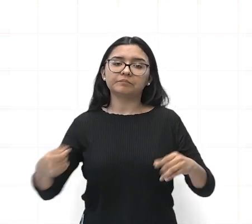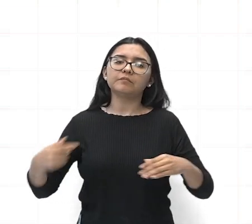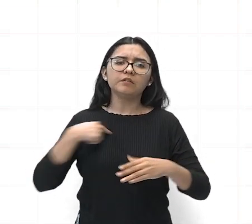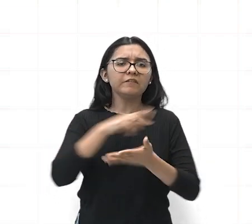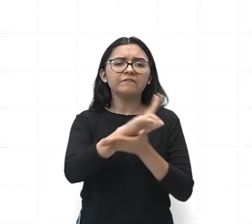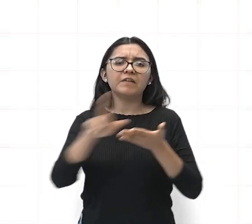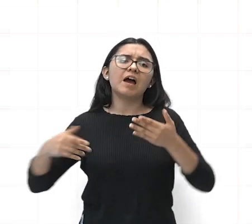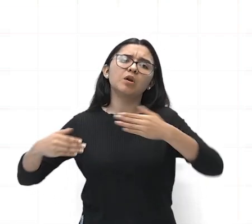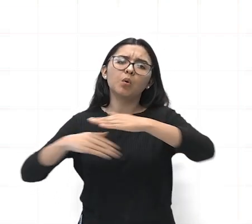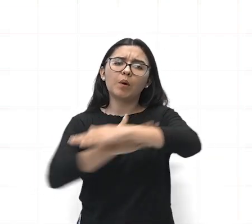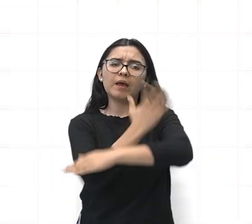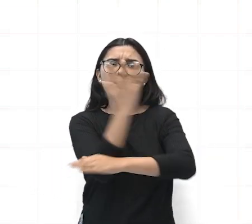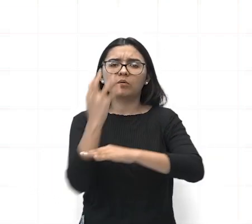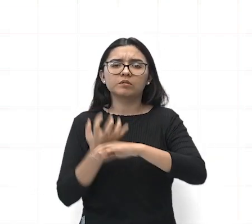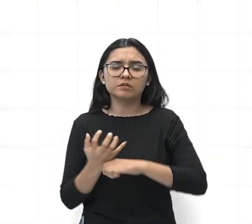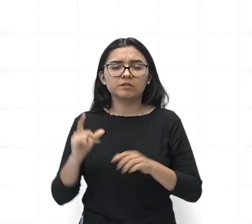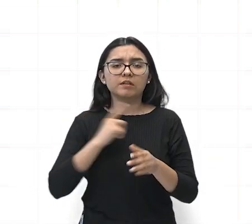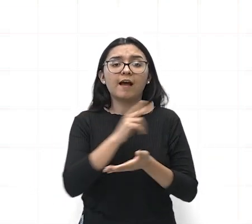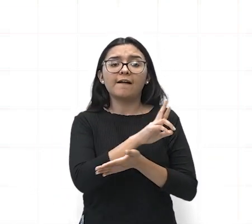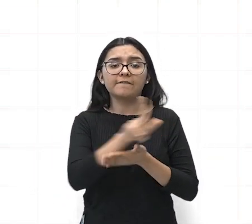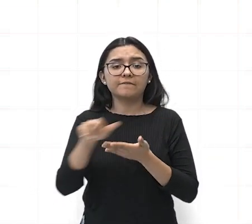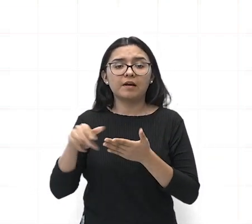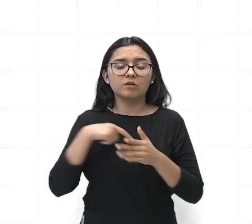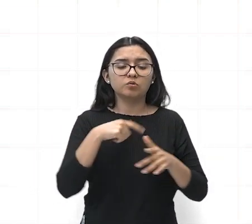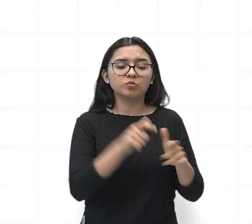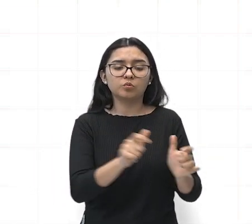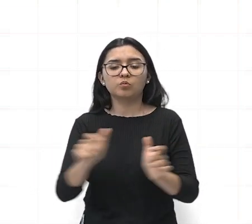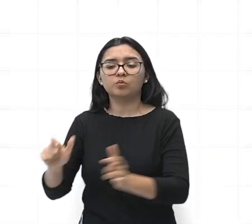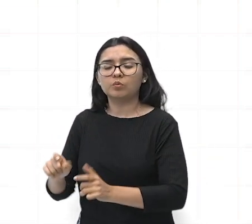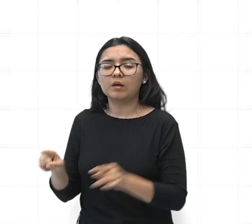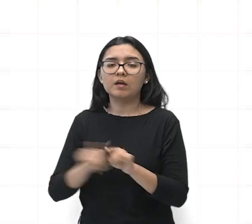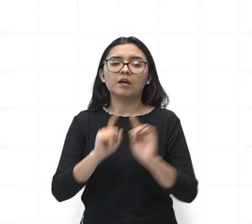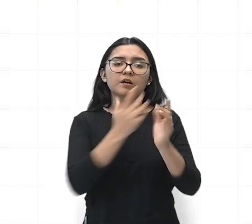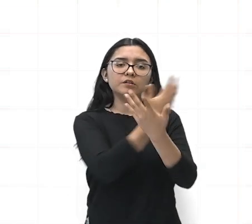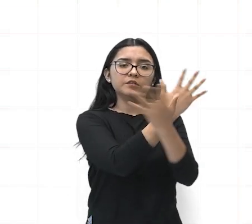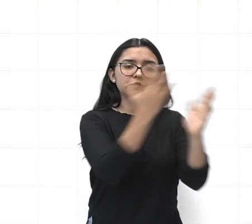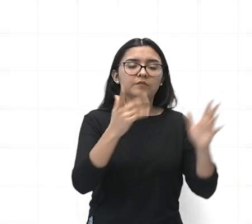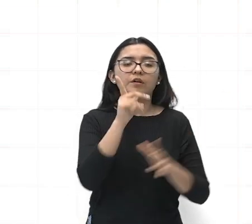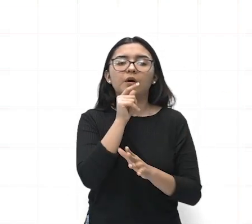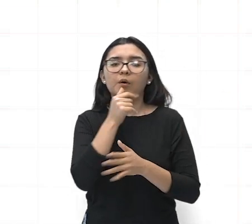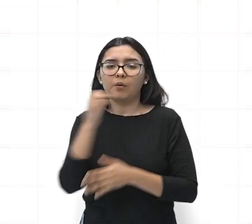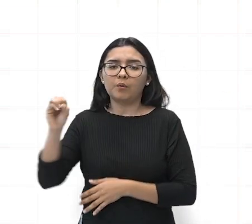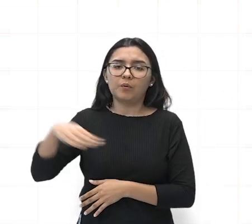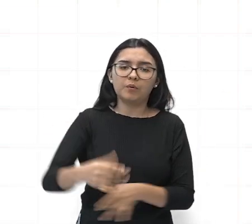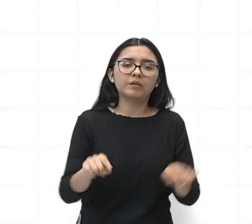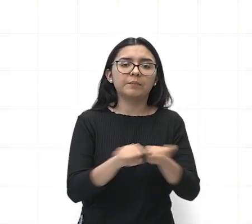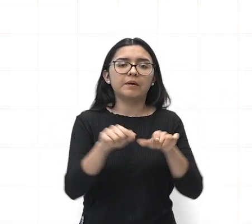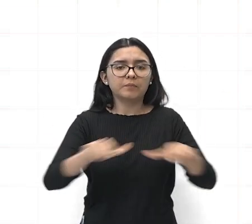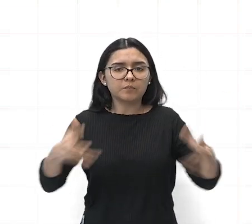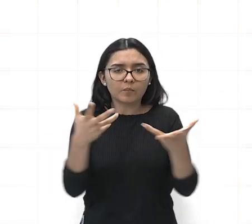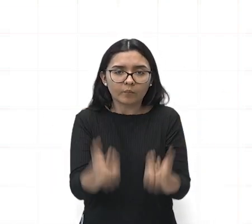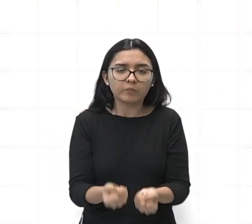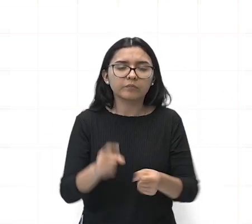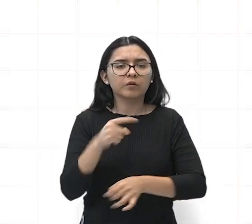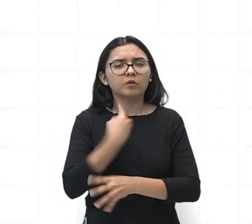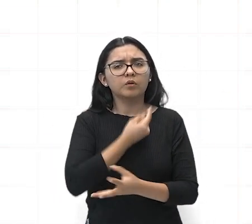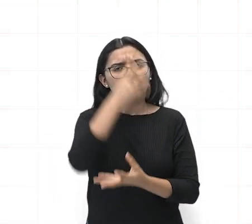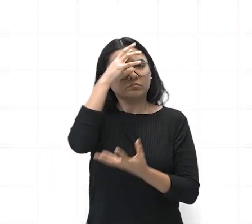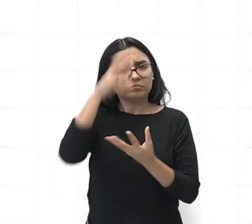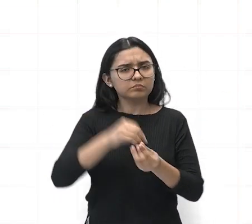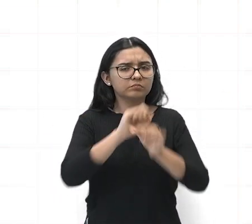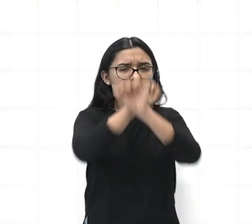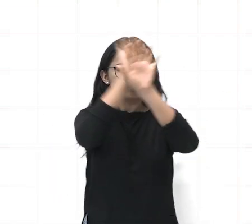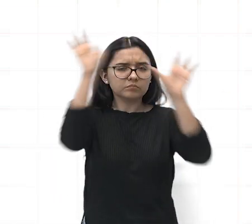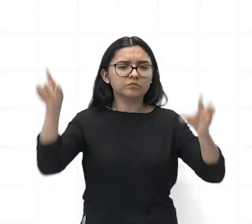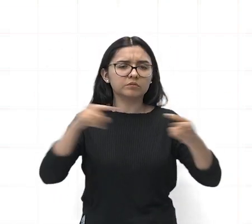ecossistemas, onde a variedade de habitats, como as florestas, os oceanos e desertos, Para a gente conseguir compreender